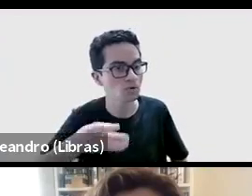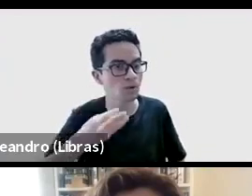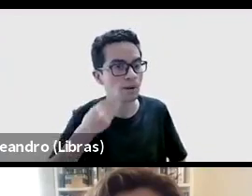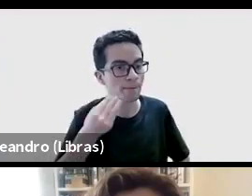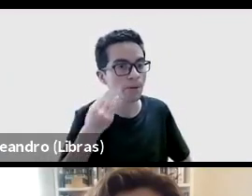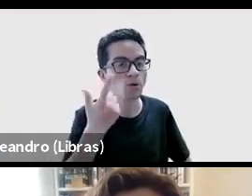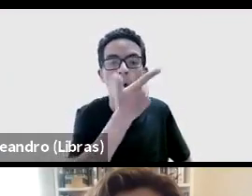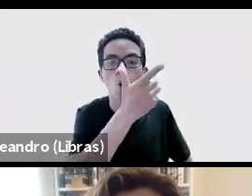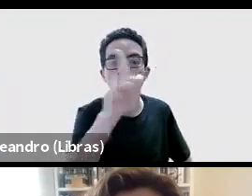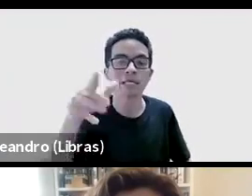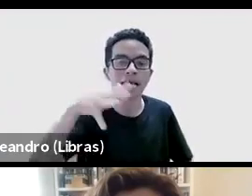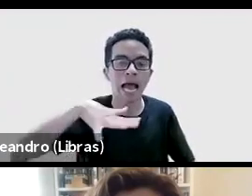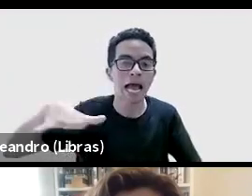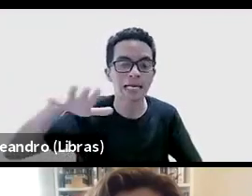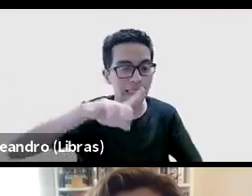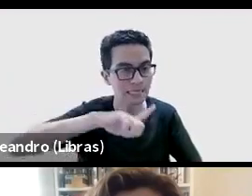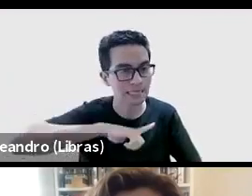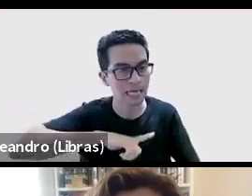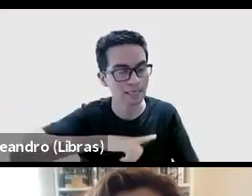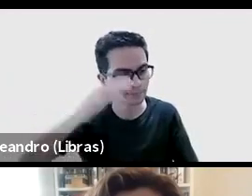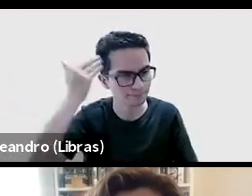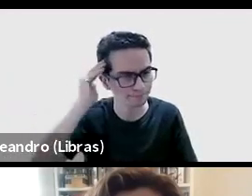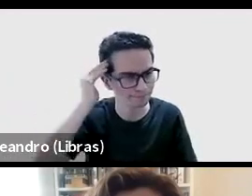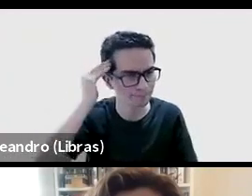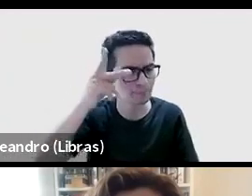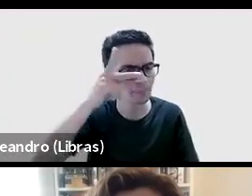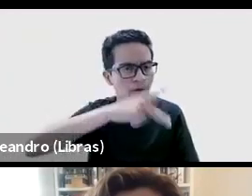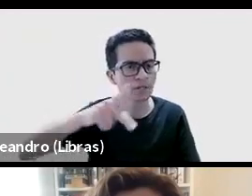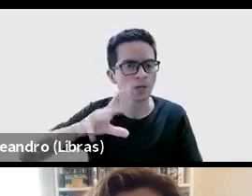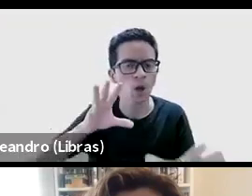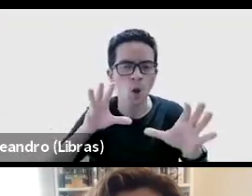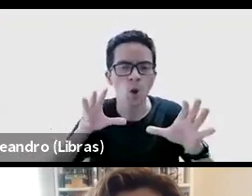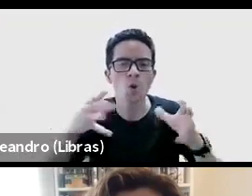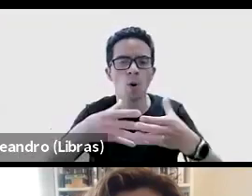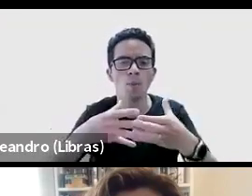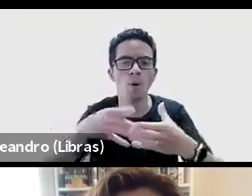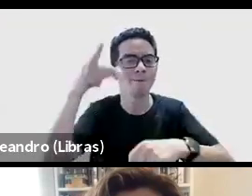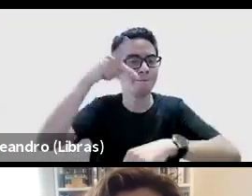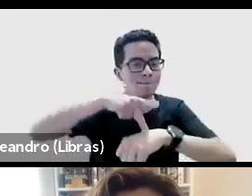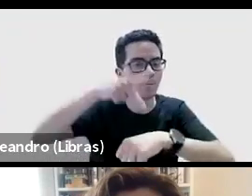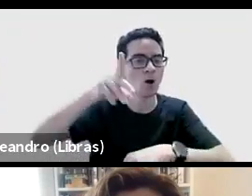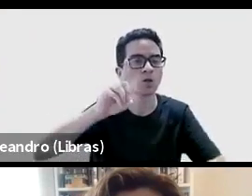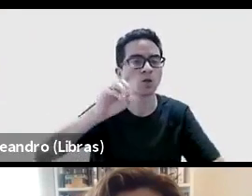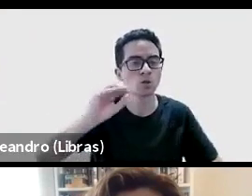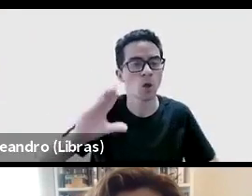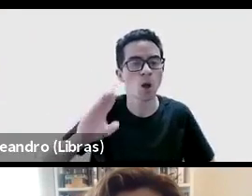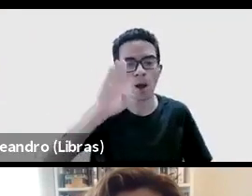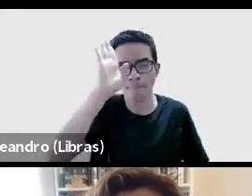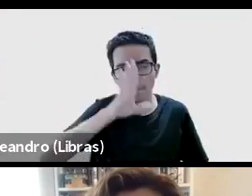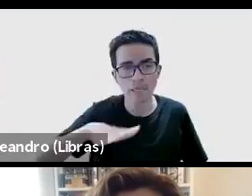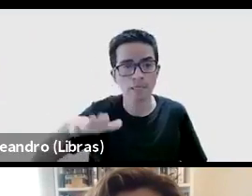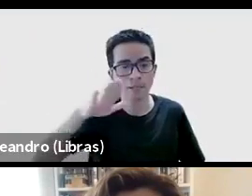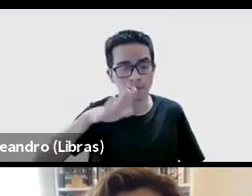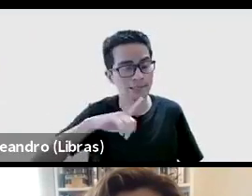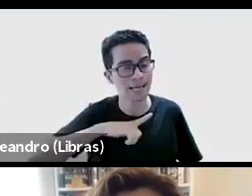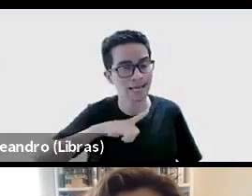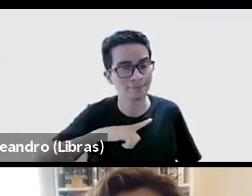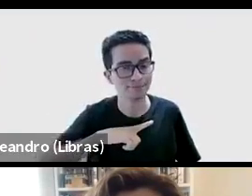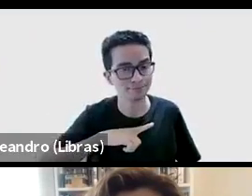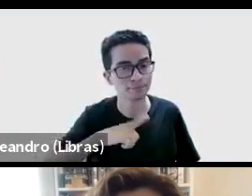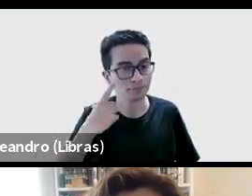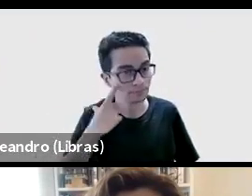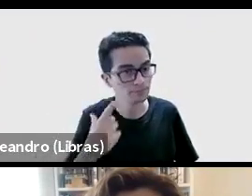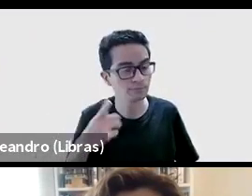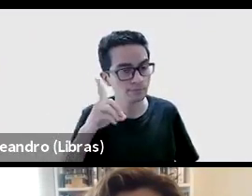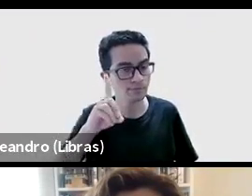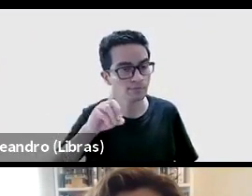nessas áreas como formador de professores em nível de pós-graduação no Brasil e no Timor-Leste. Ele é doutor em